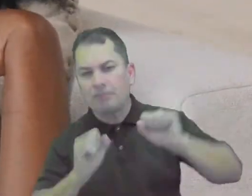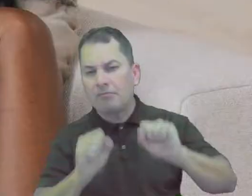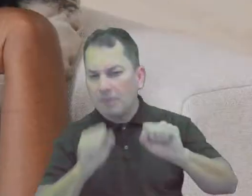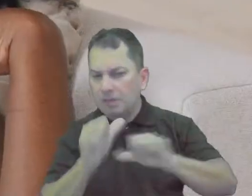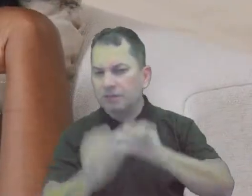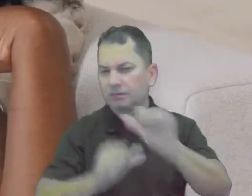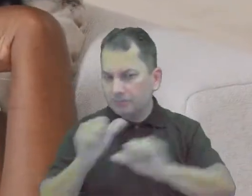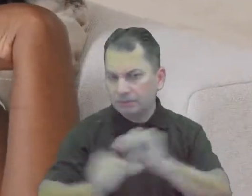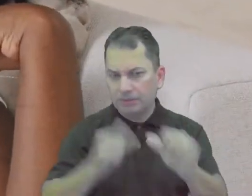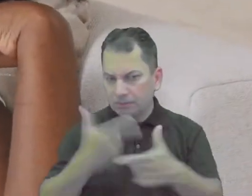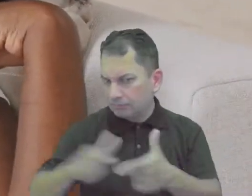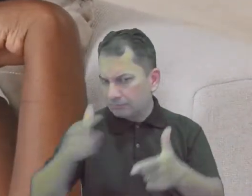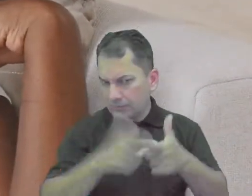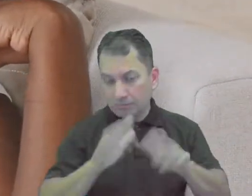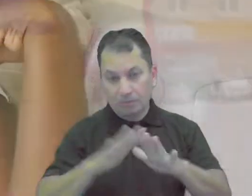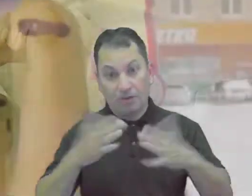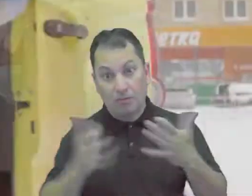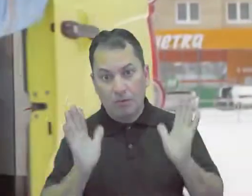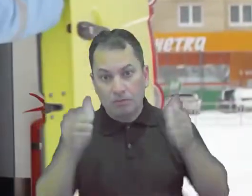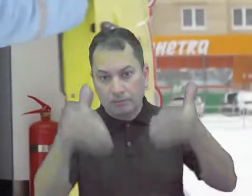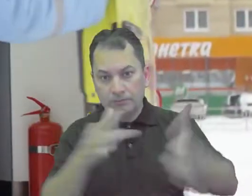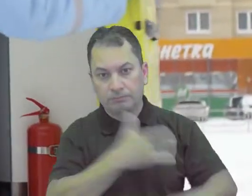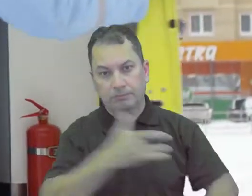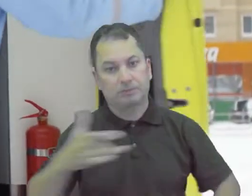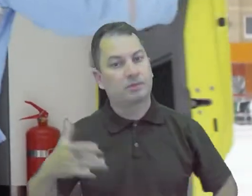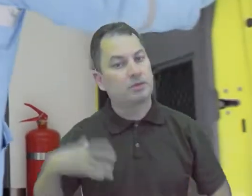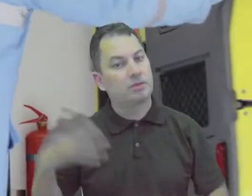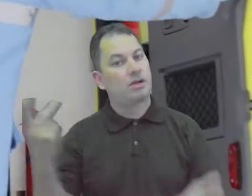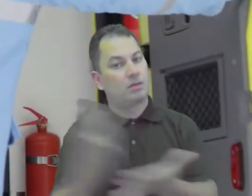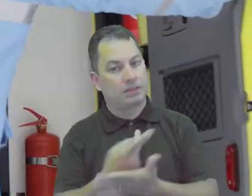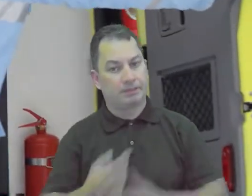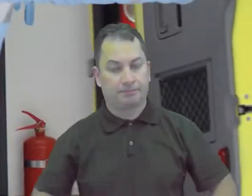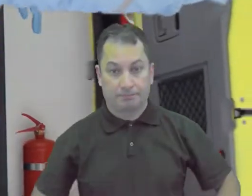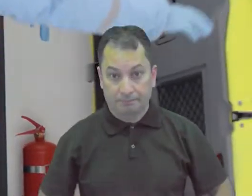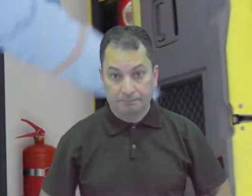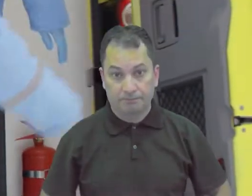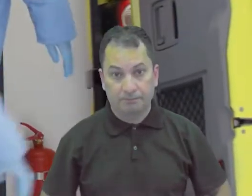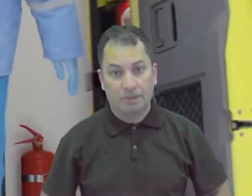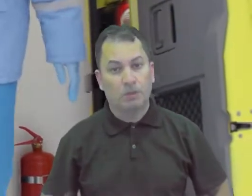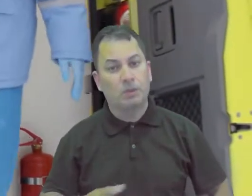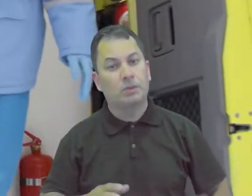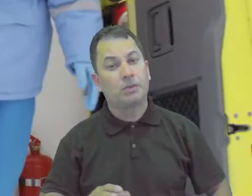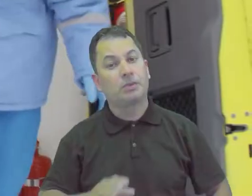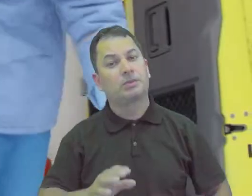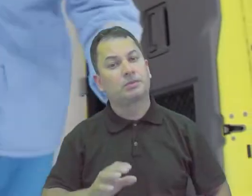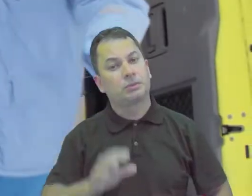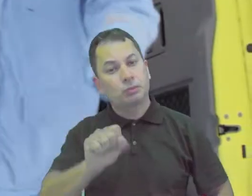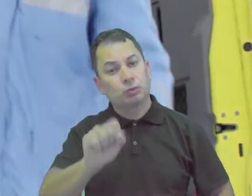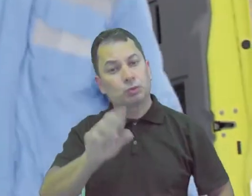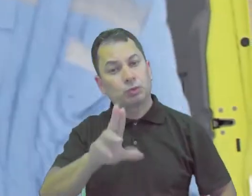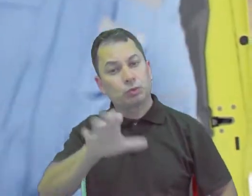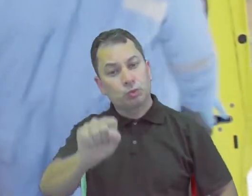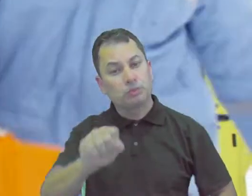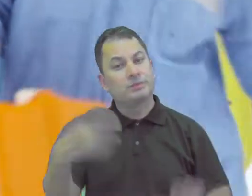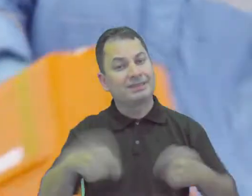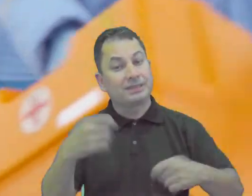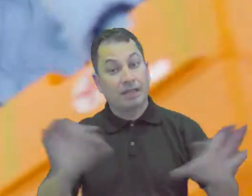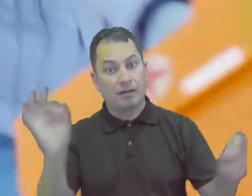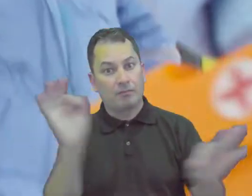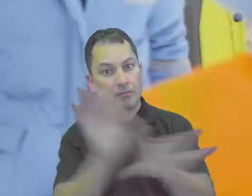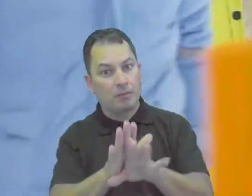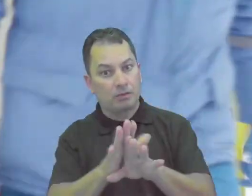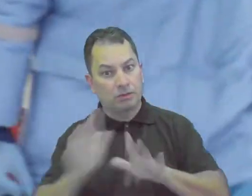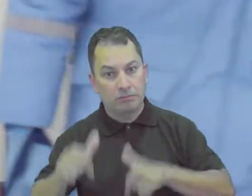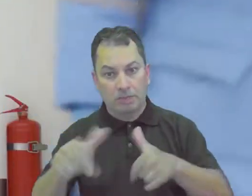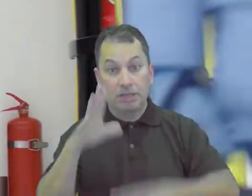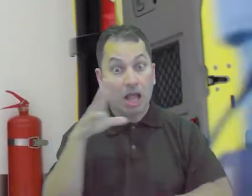relacionados à saúde se manifestam. O sistema público de saúde tem que estar preparado para agir de forma rápida e